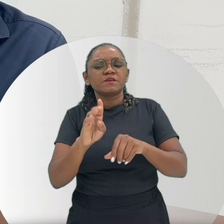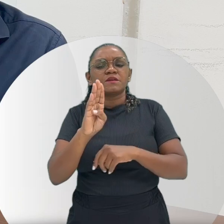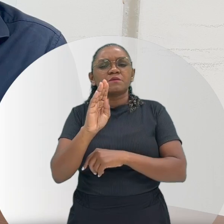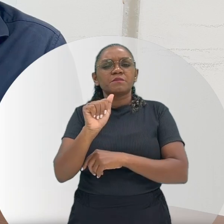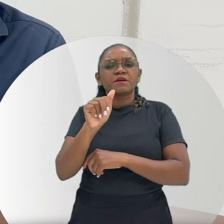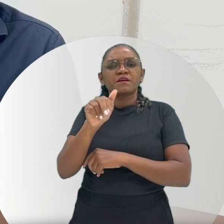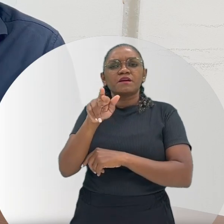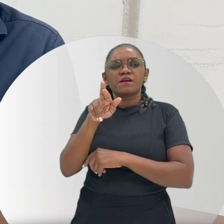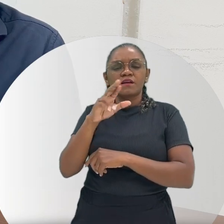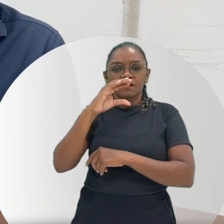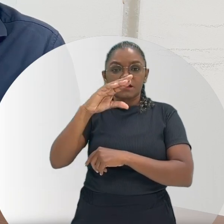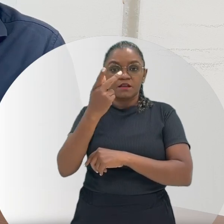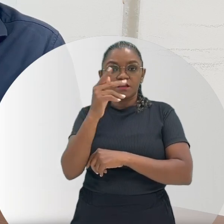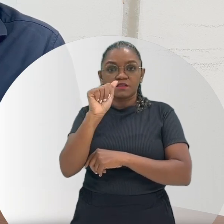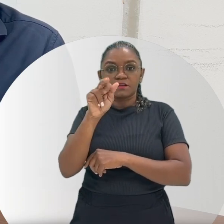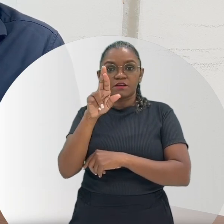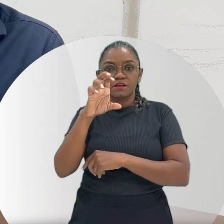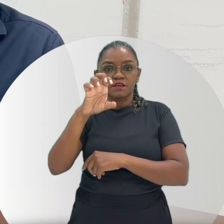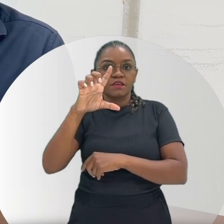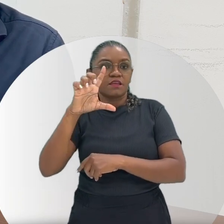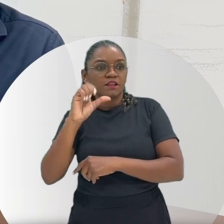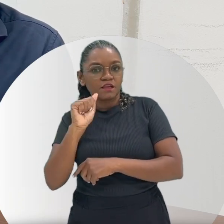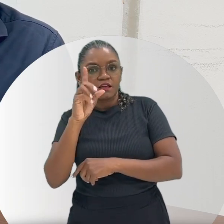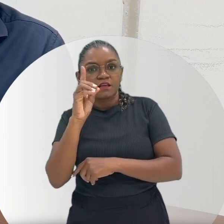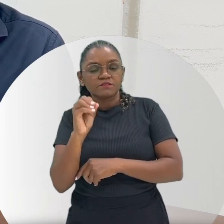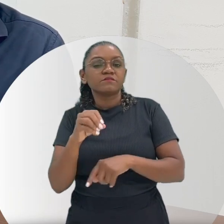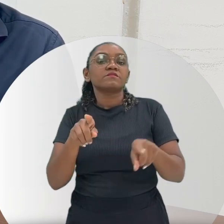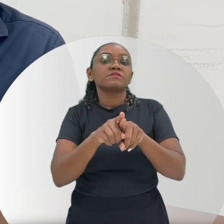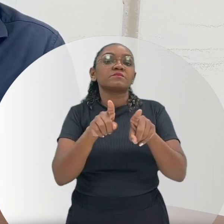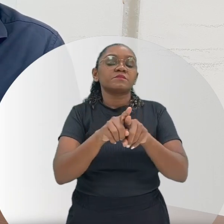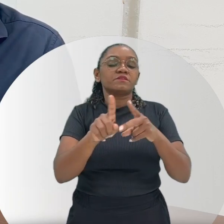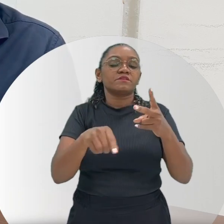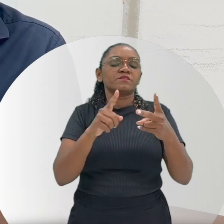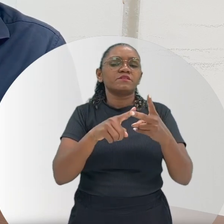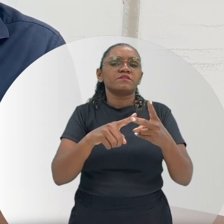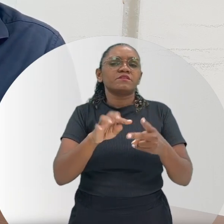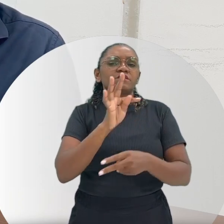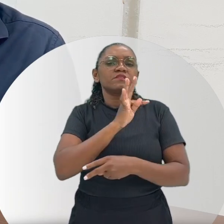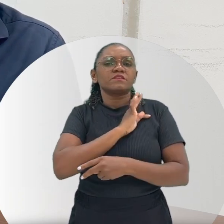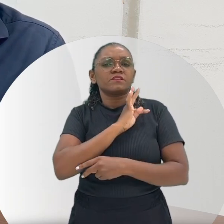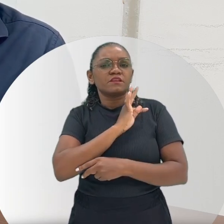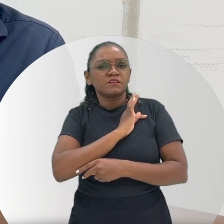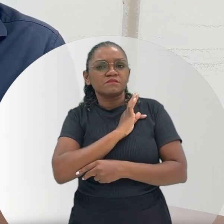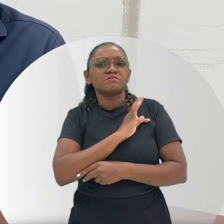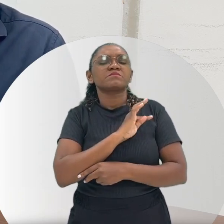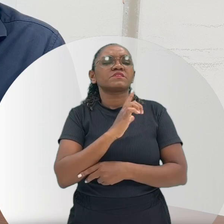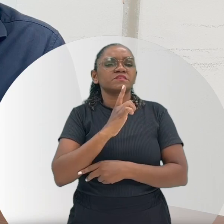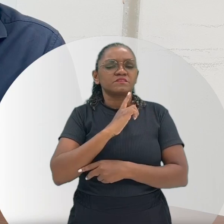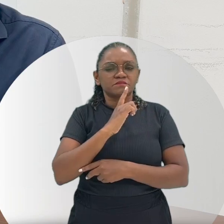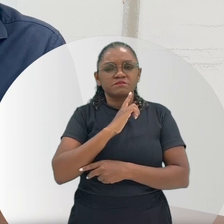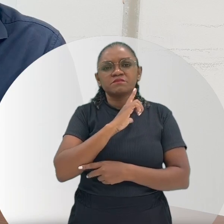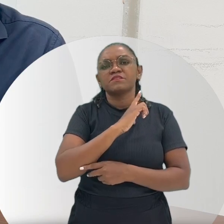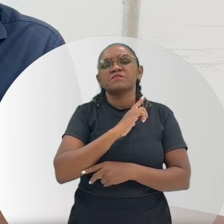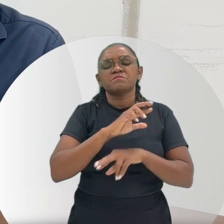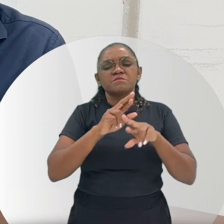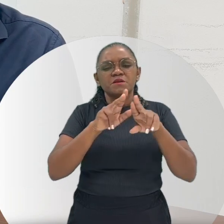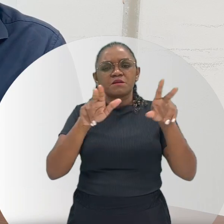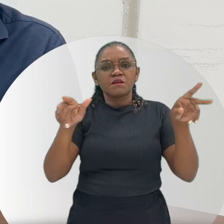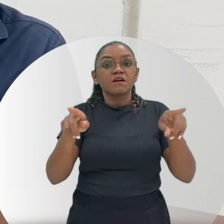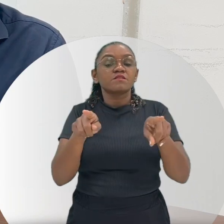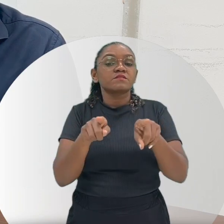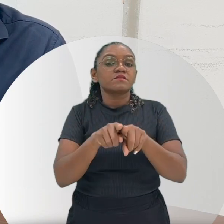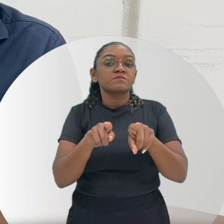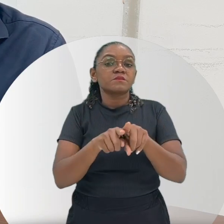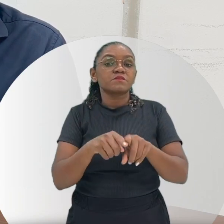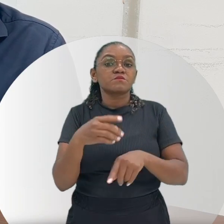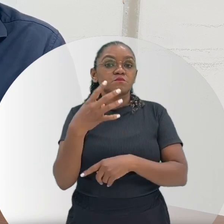3 bacharelados, uma licenciatura, um curso tecnólogo, desculpa, 12 bacharelados. E os 4 cursos técnicos que